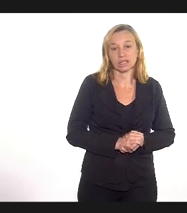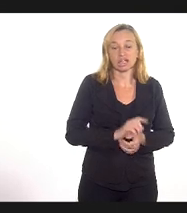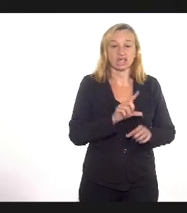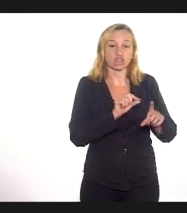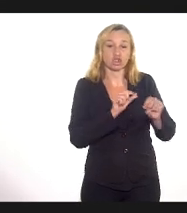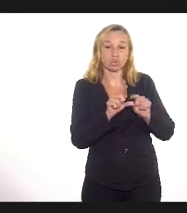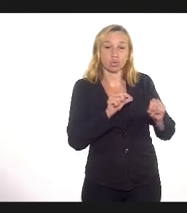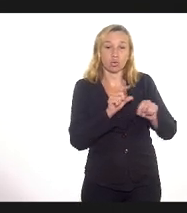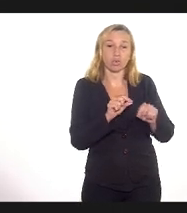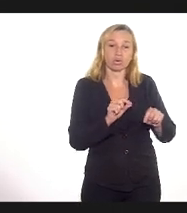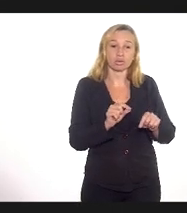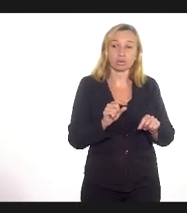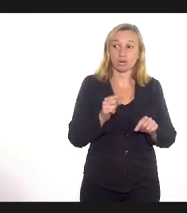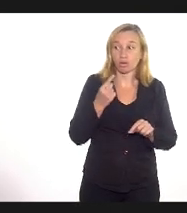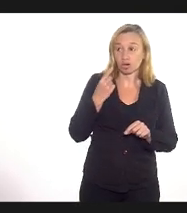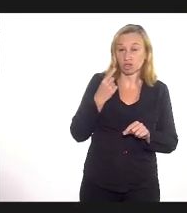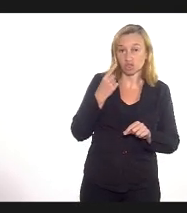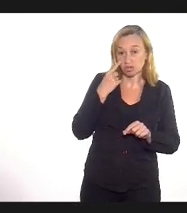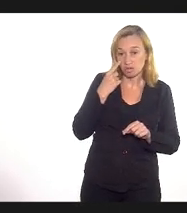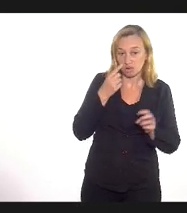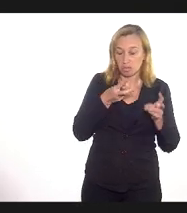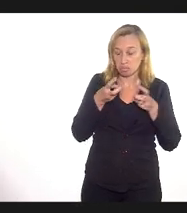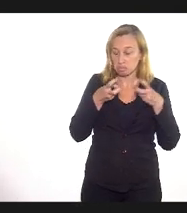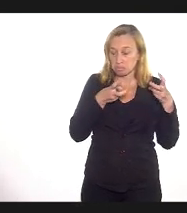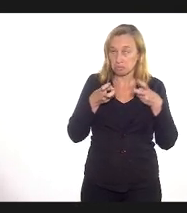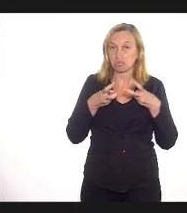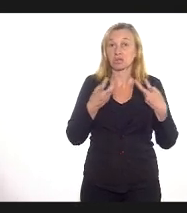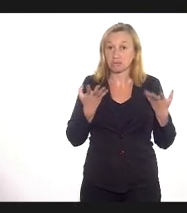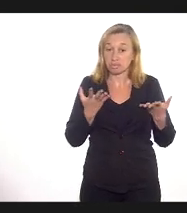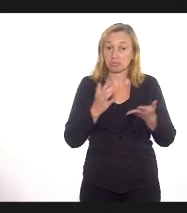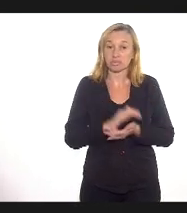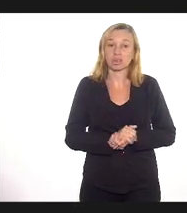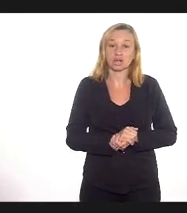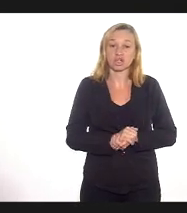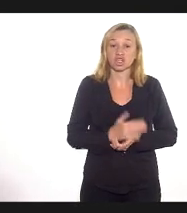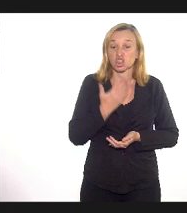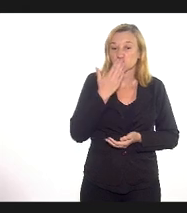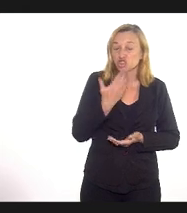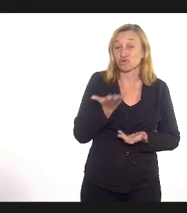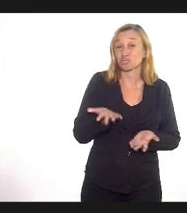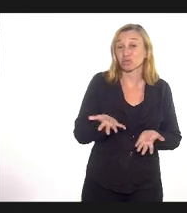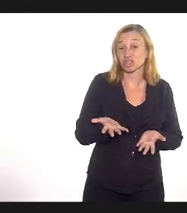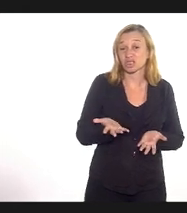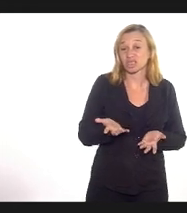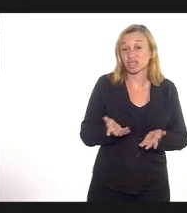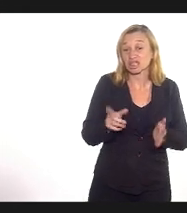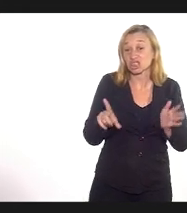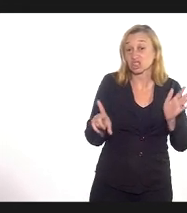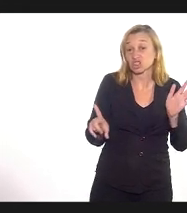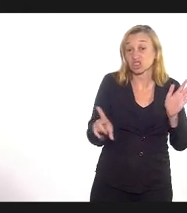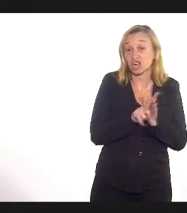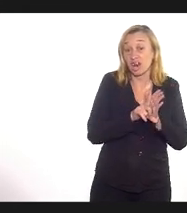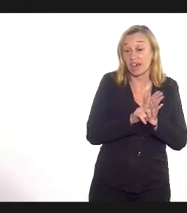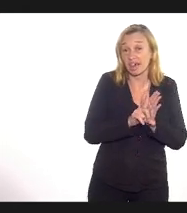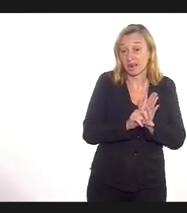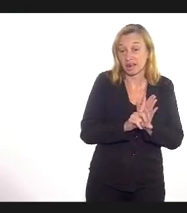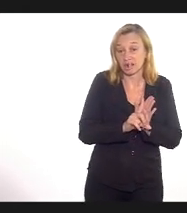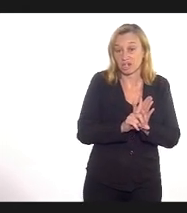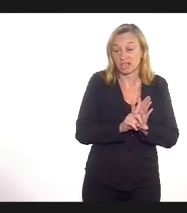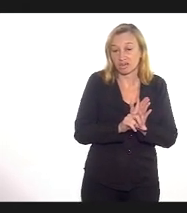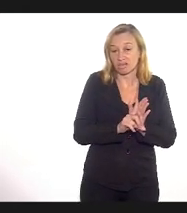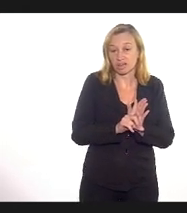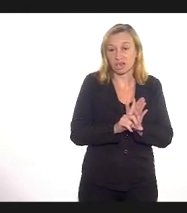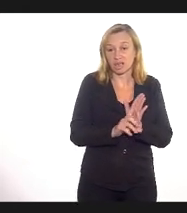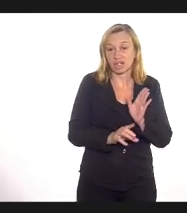seletividade pela qual a gente vem observando o tipo de legisladores que vem